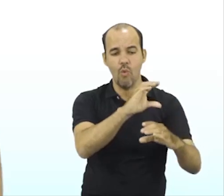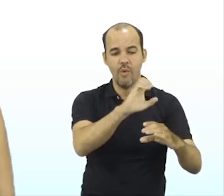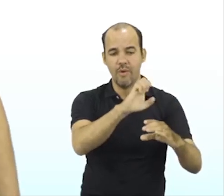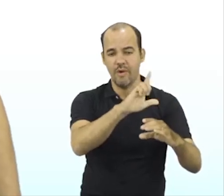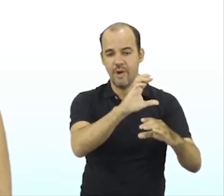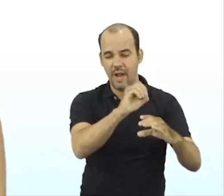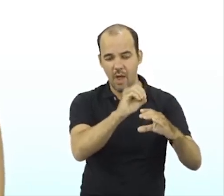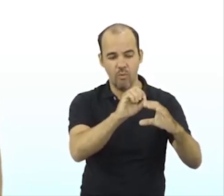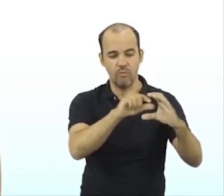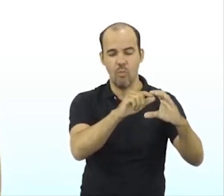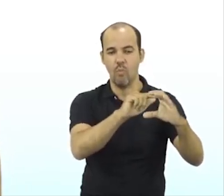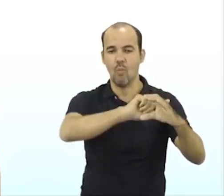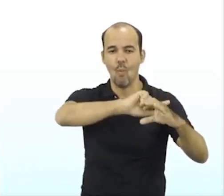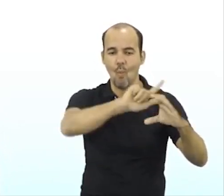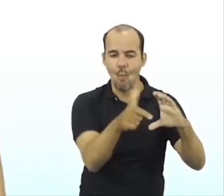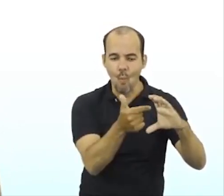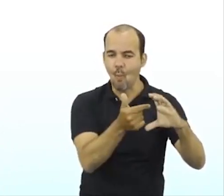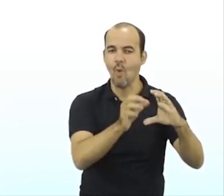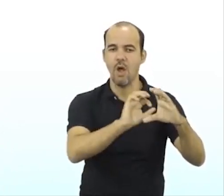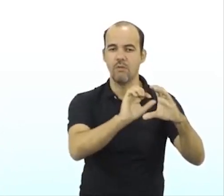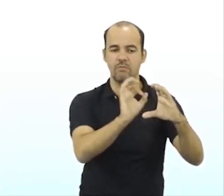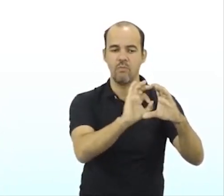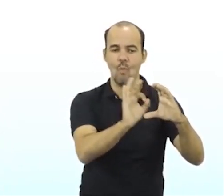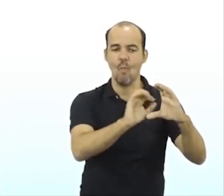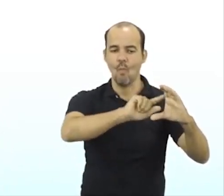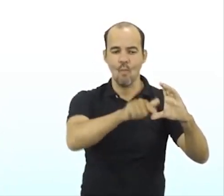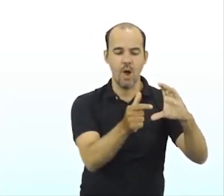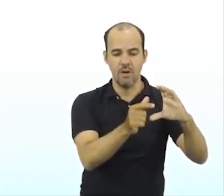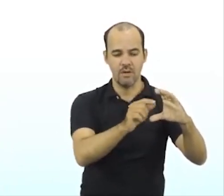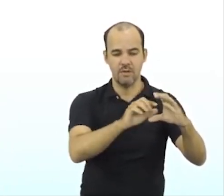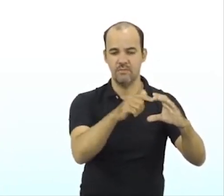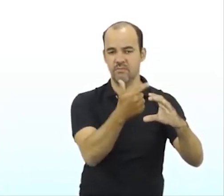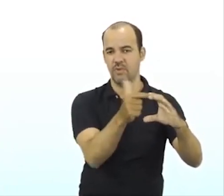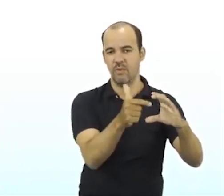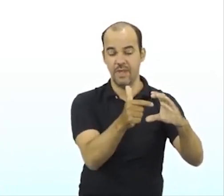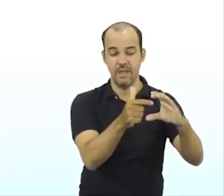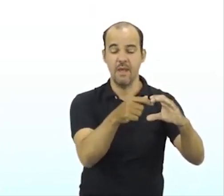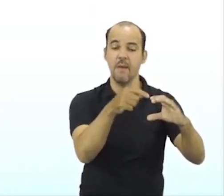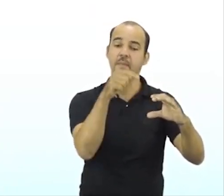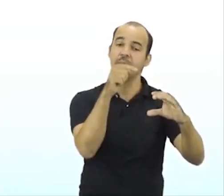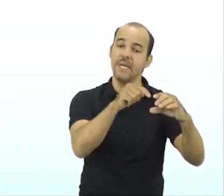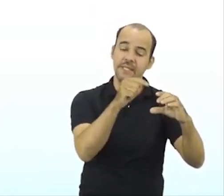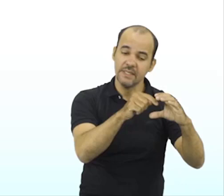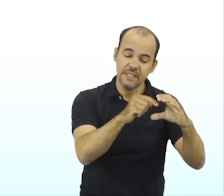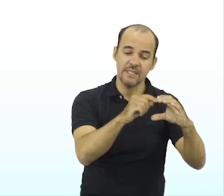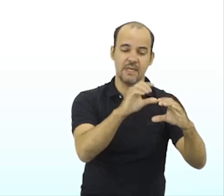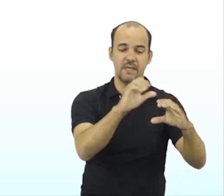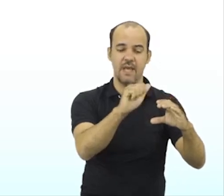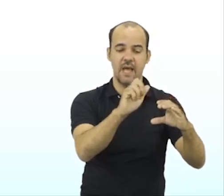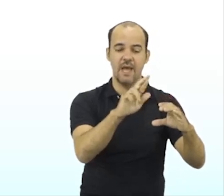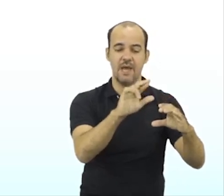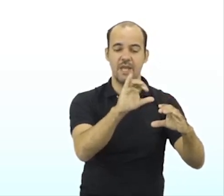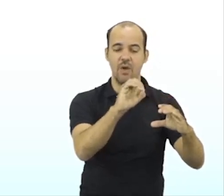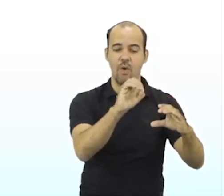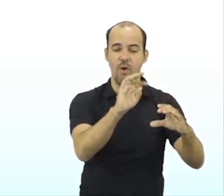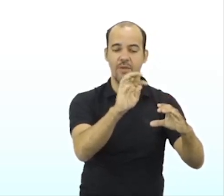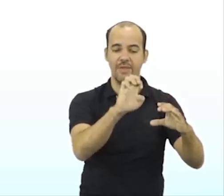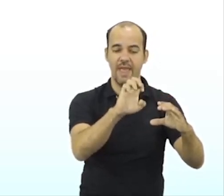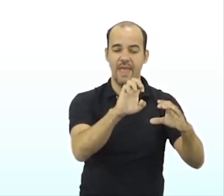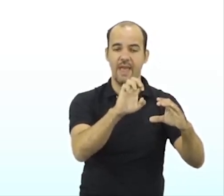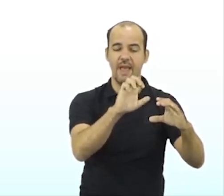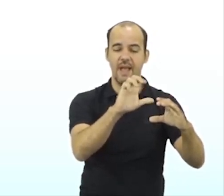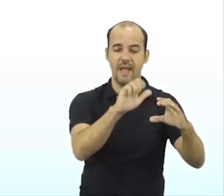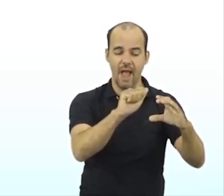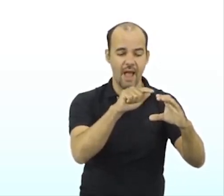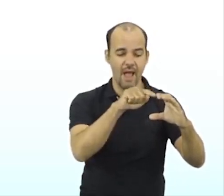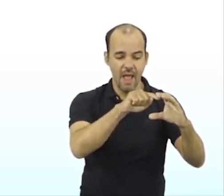dentro da célula, chamada de núcleo. Para o núcleo ser formado, você vai precisar da carioteca. Se eu não tiver a carioteca, eu